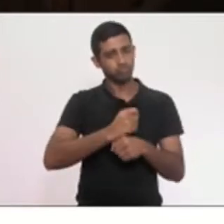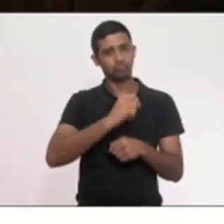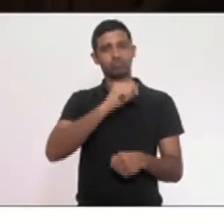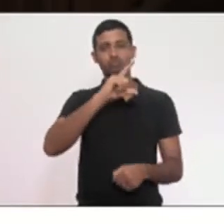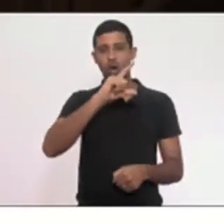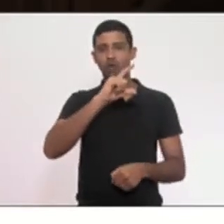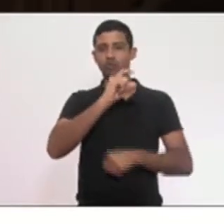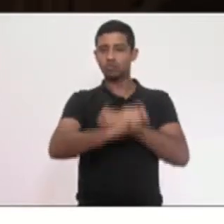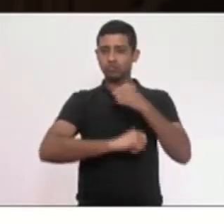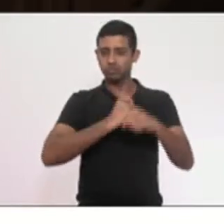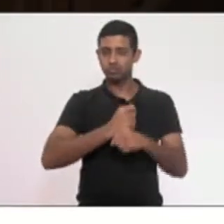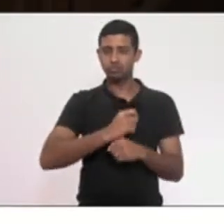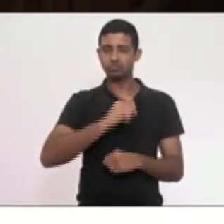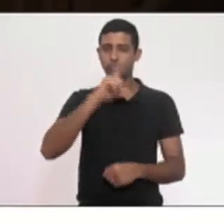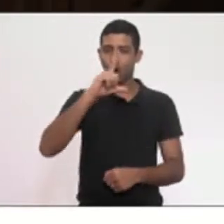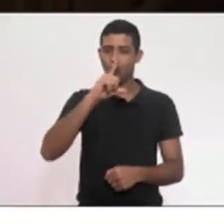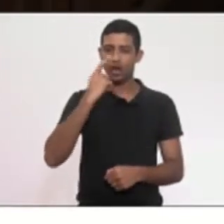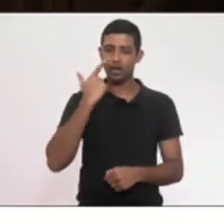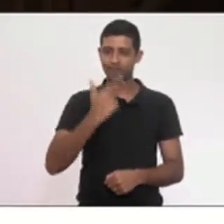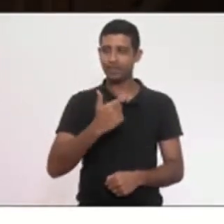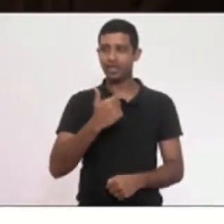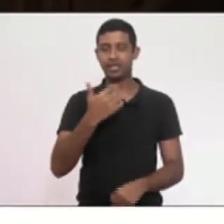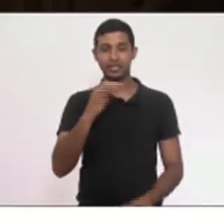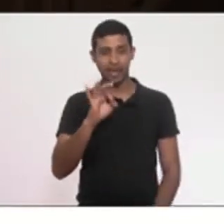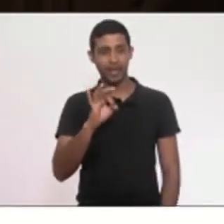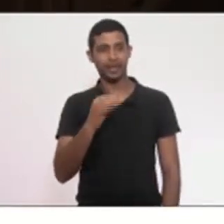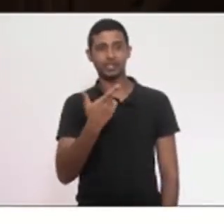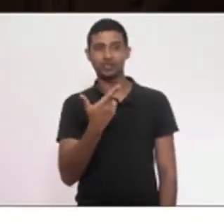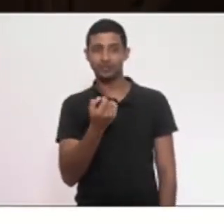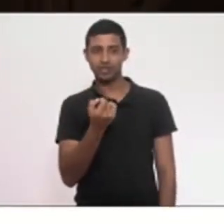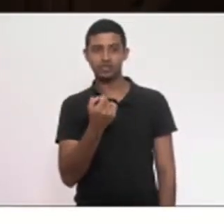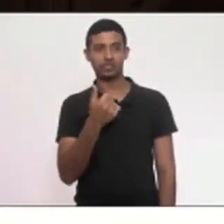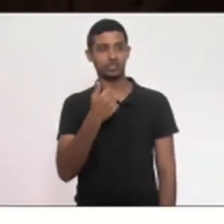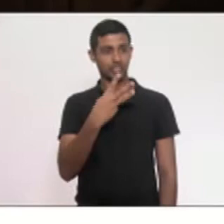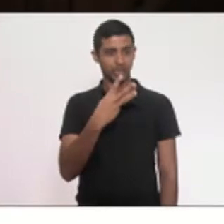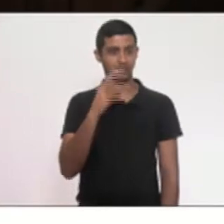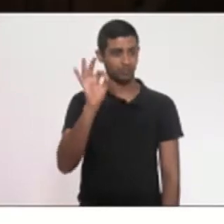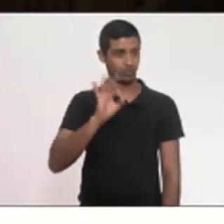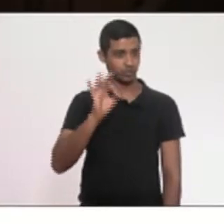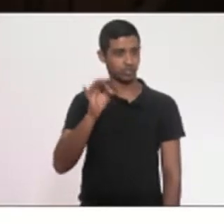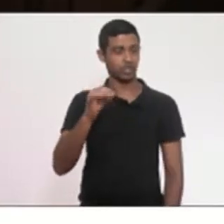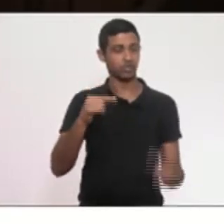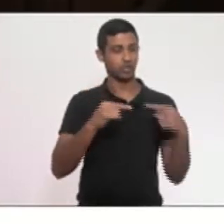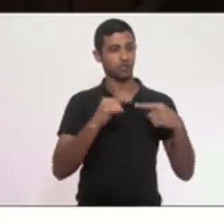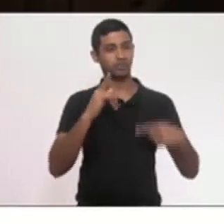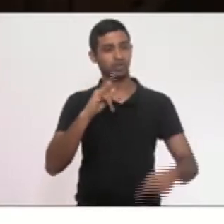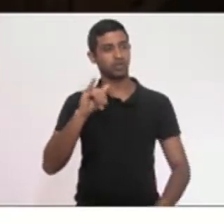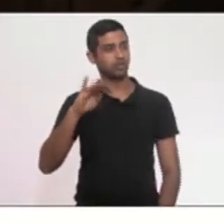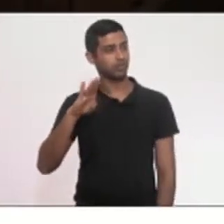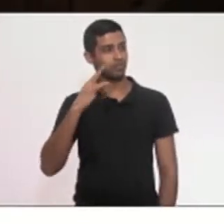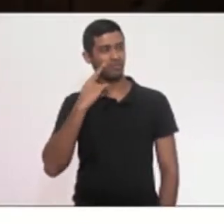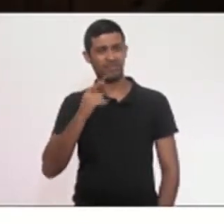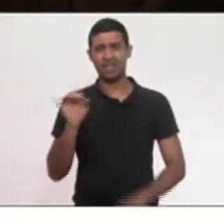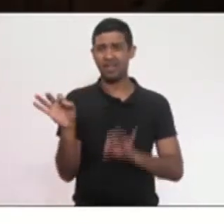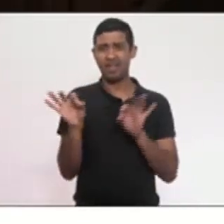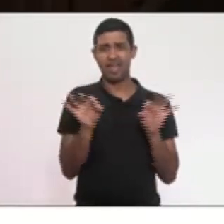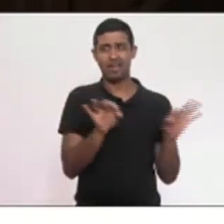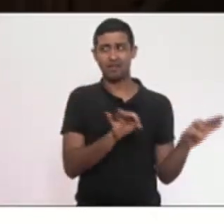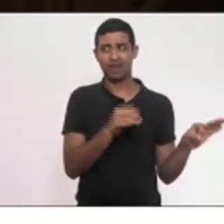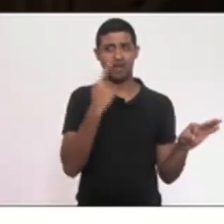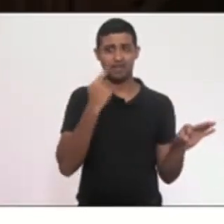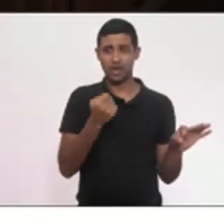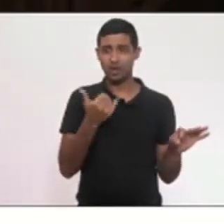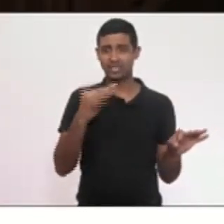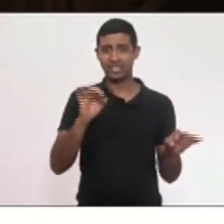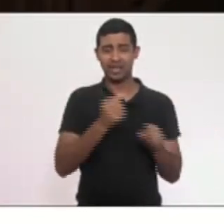PIB, crescimento de 11%, de 12%, de 13% do PIB, ininterruptamente durante quase 10 anos.